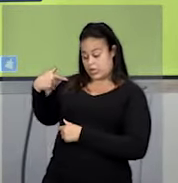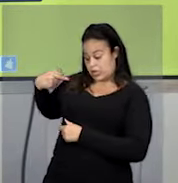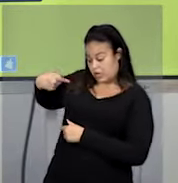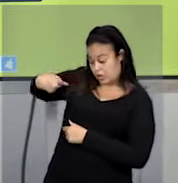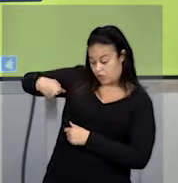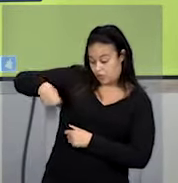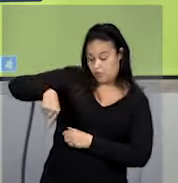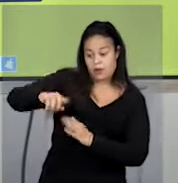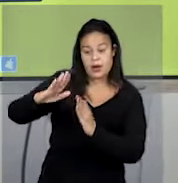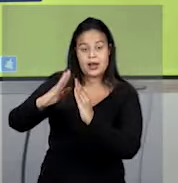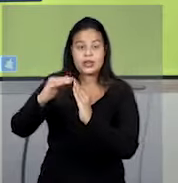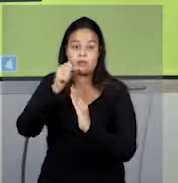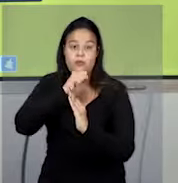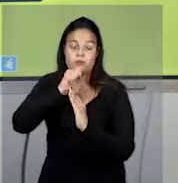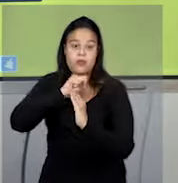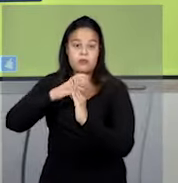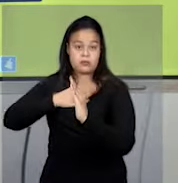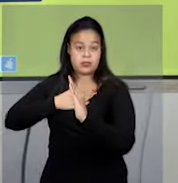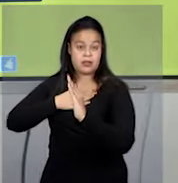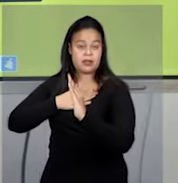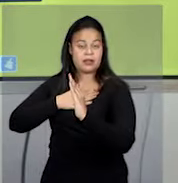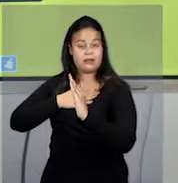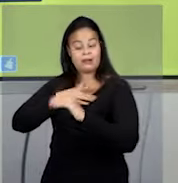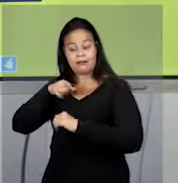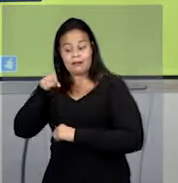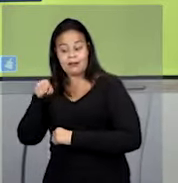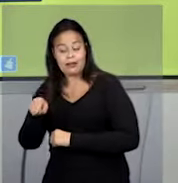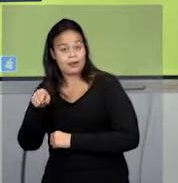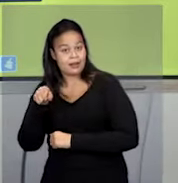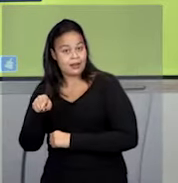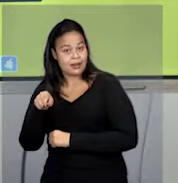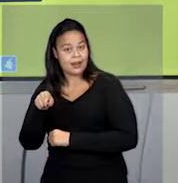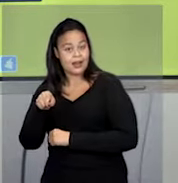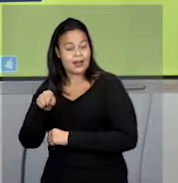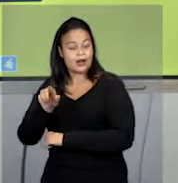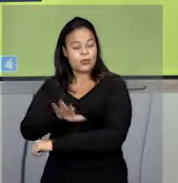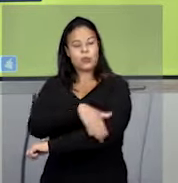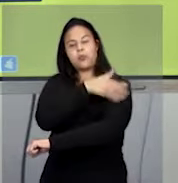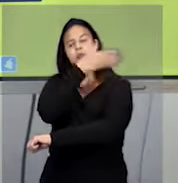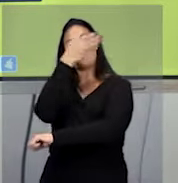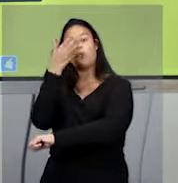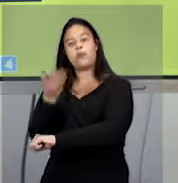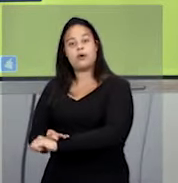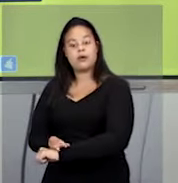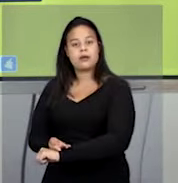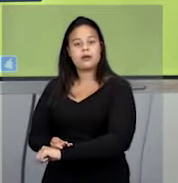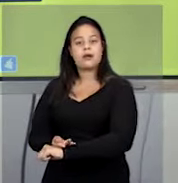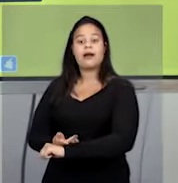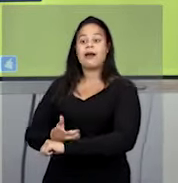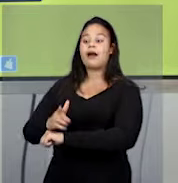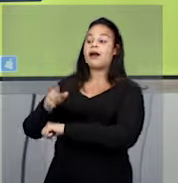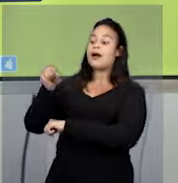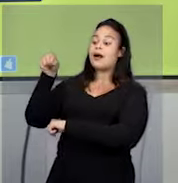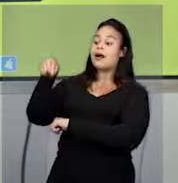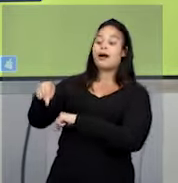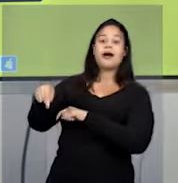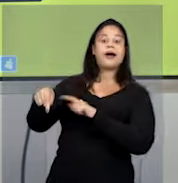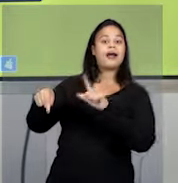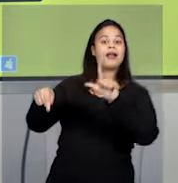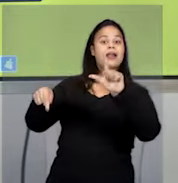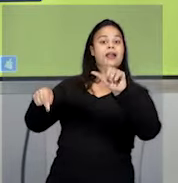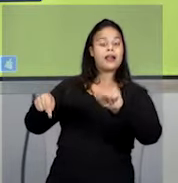avó neste fim de semana. Lá eu passei toda a tarde. Então esse lá eu já sei que é a casa da sua avó. O lá